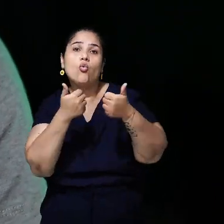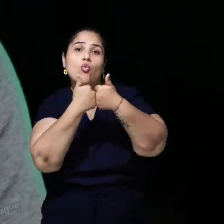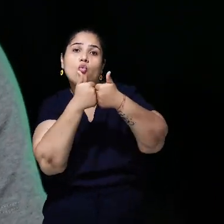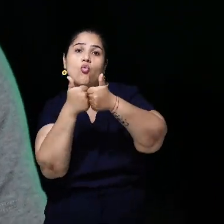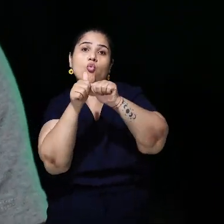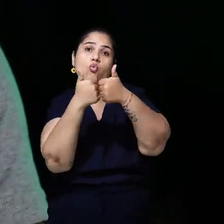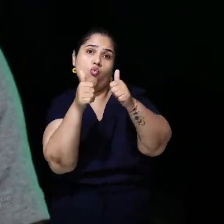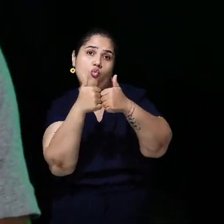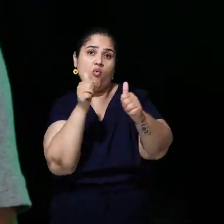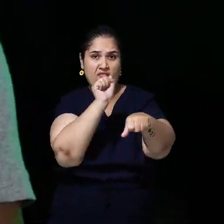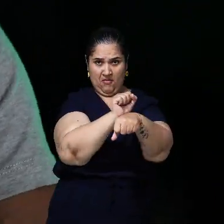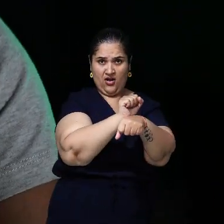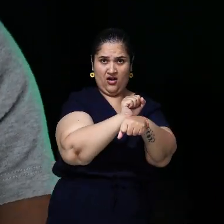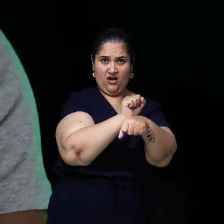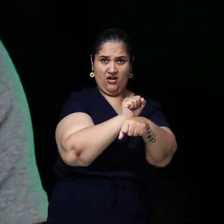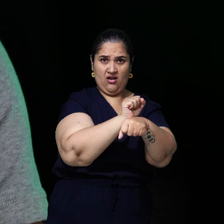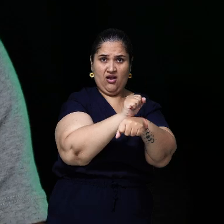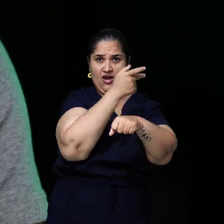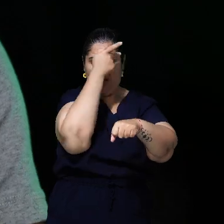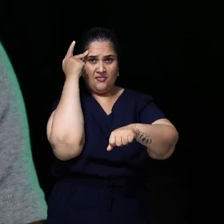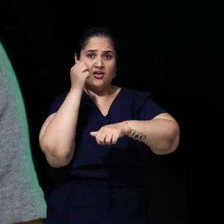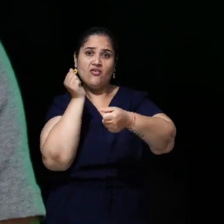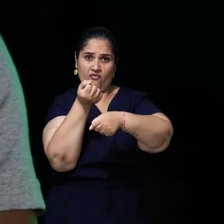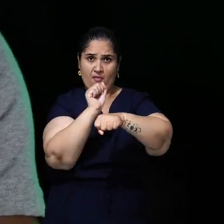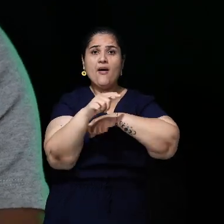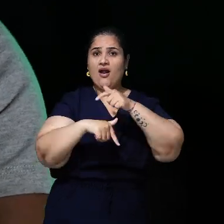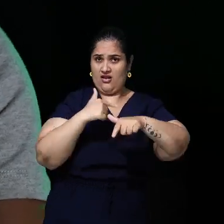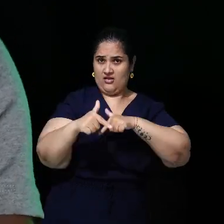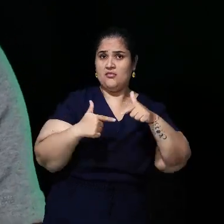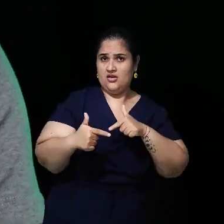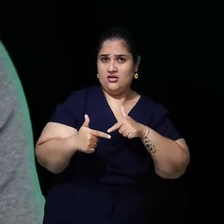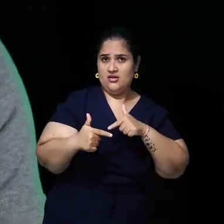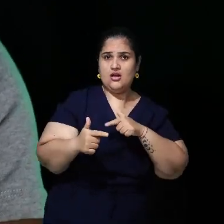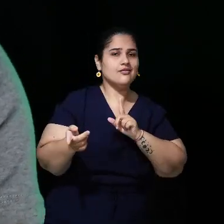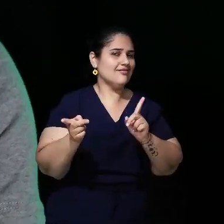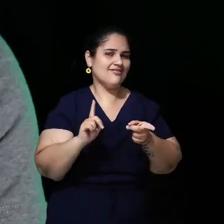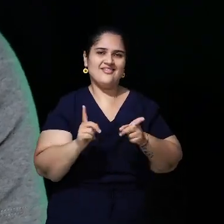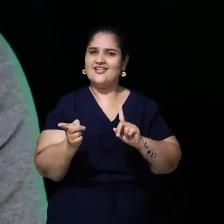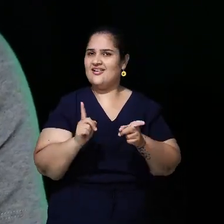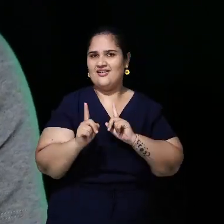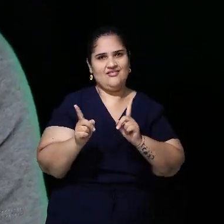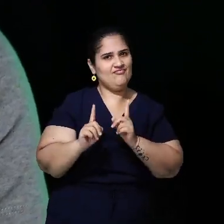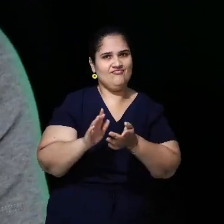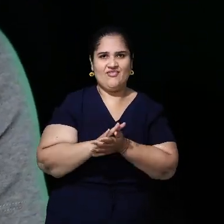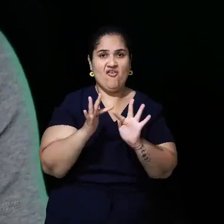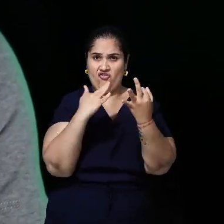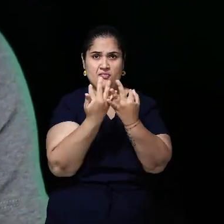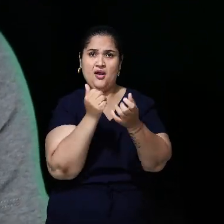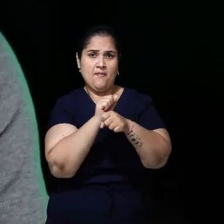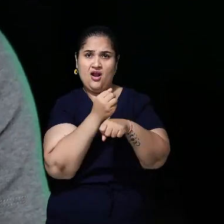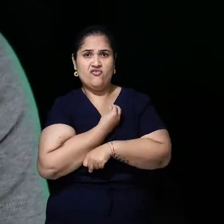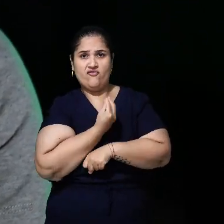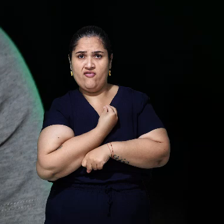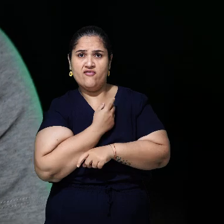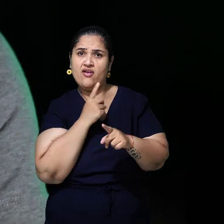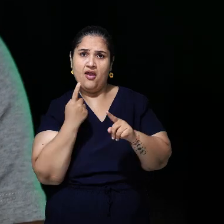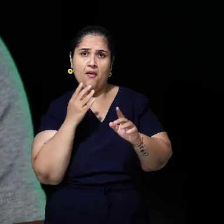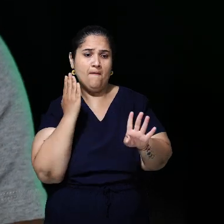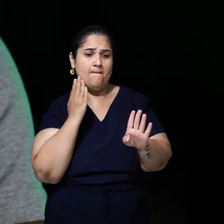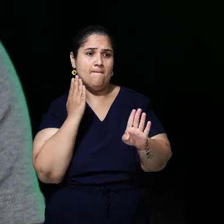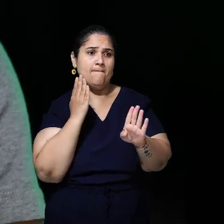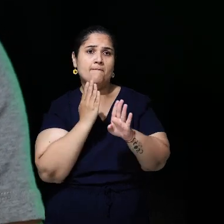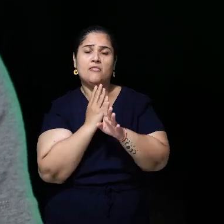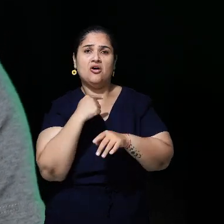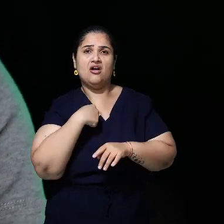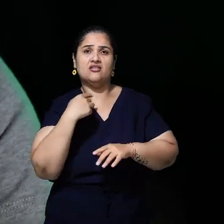andar, as pessoas não vão parar de trabalhar, nossa família não vai parar de ver porque a gente tem depressão. Então a gente tem que reconhecer esse